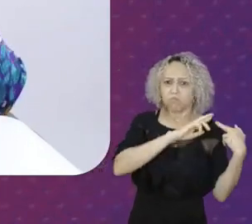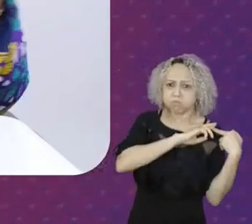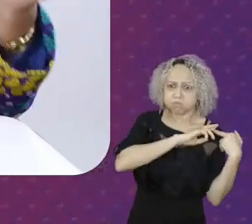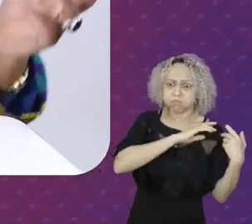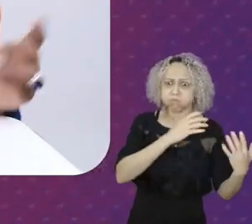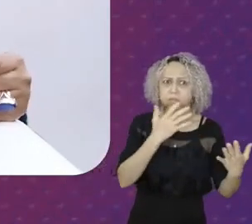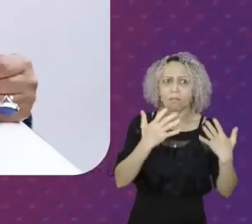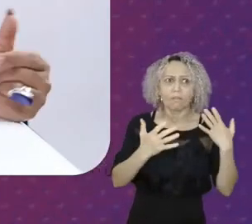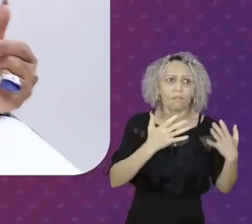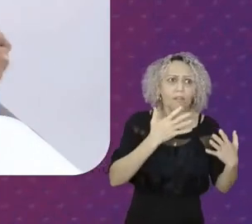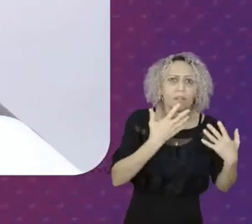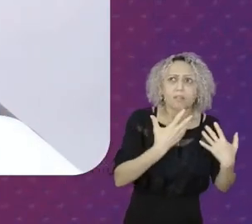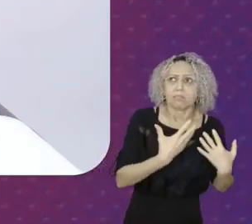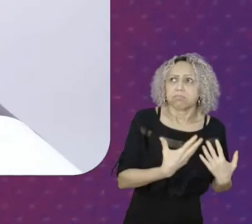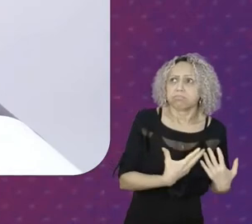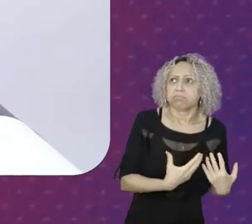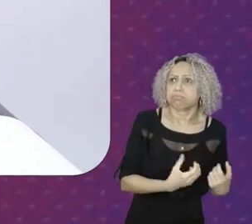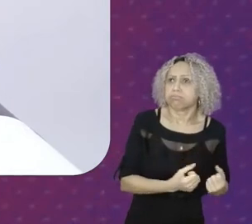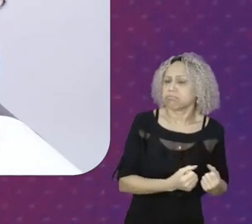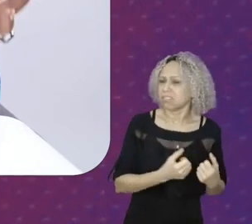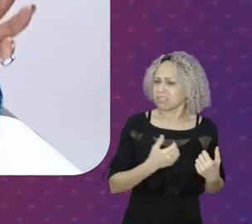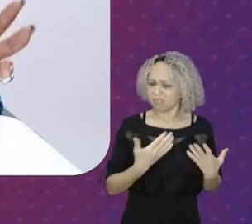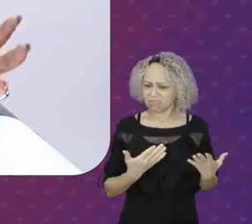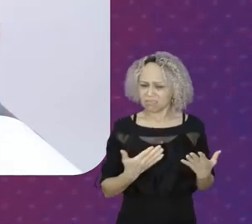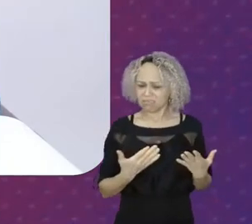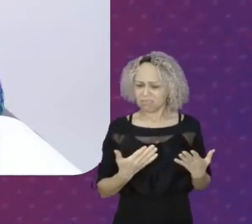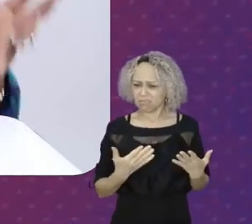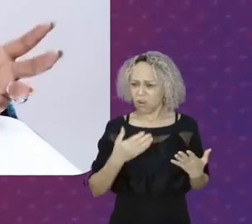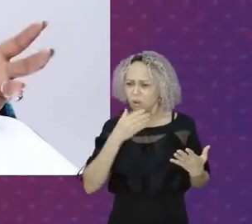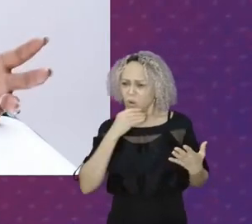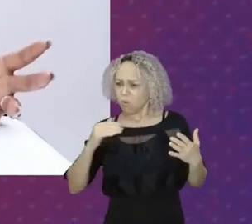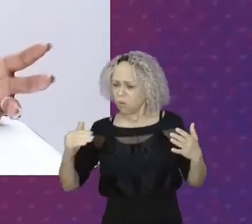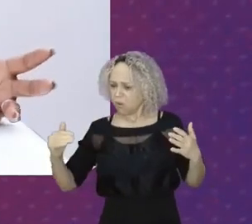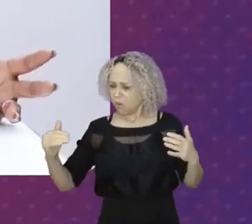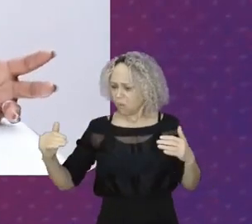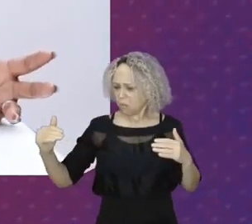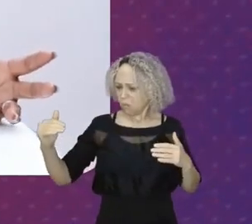e a gente disputa tudo em uma situação muito desigual,